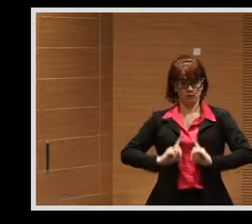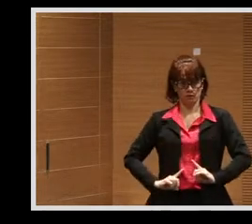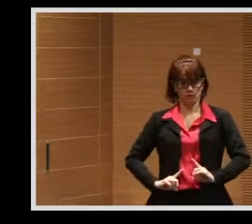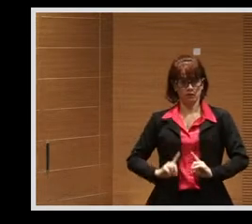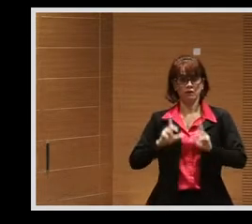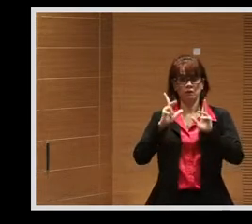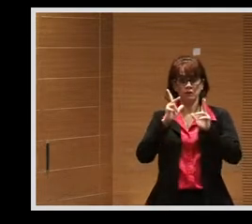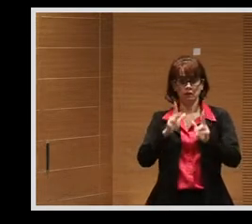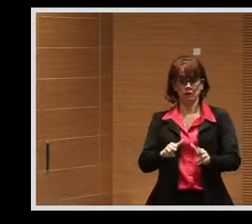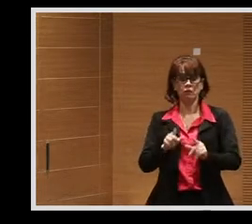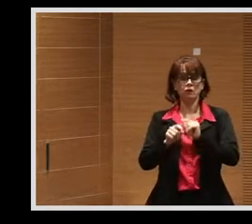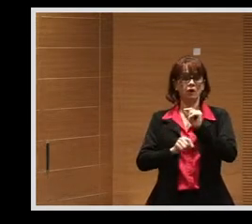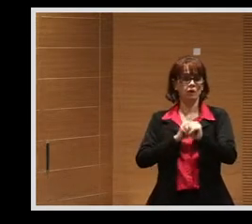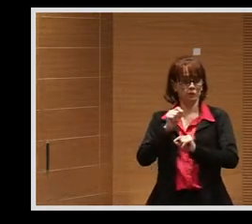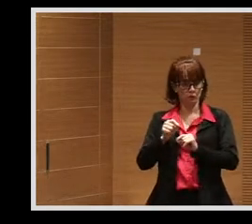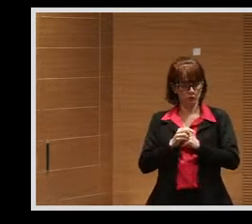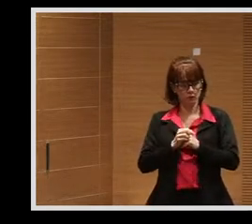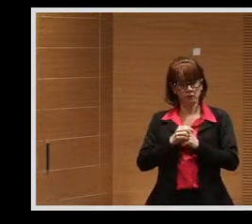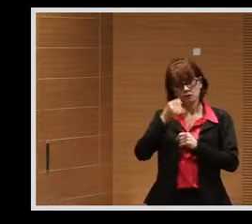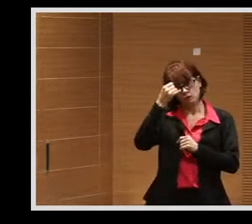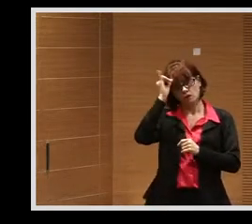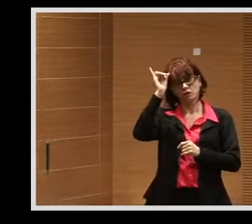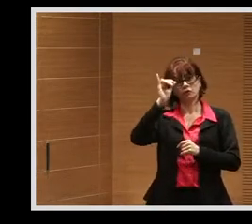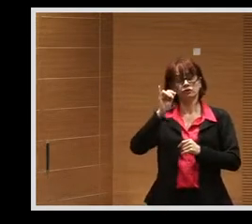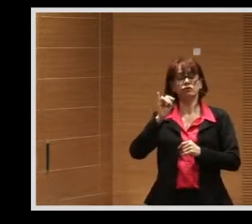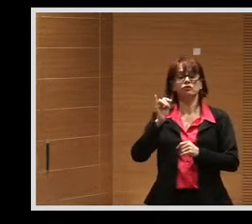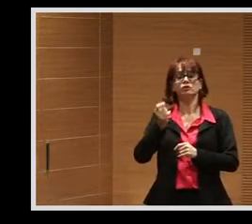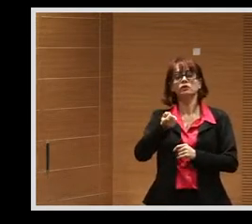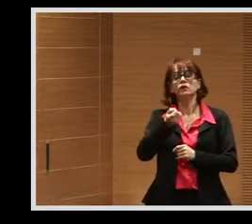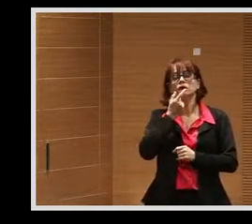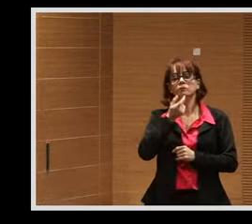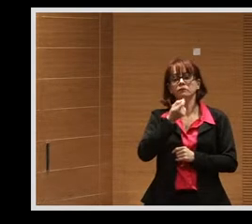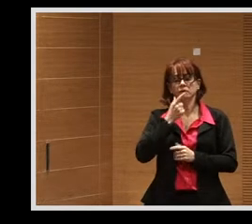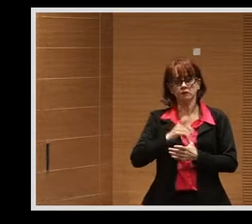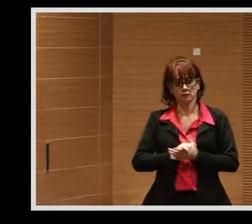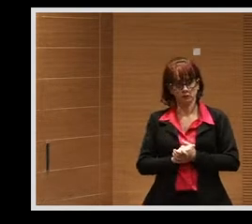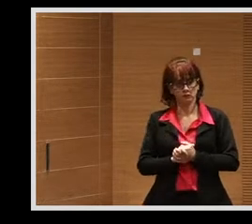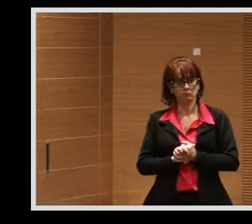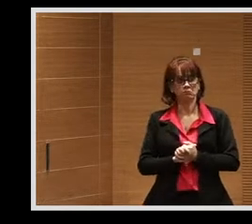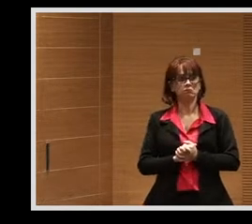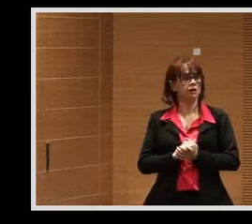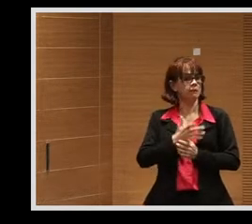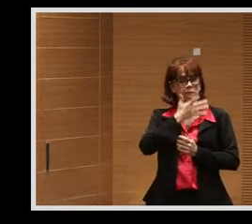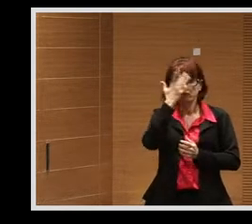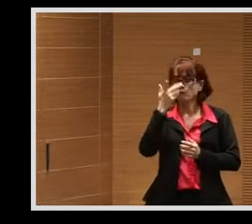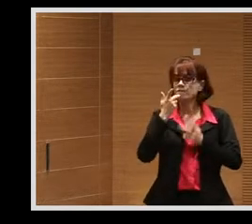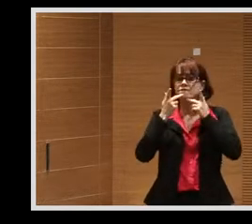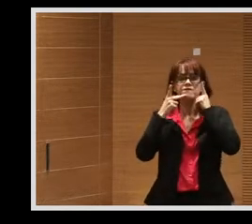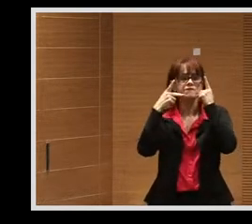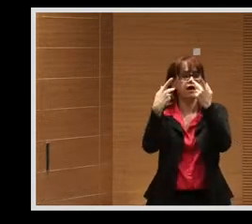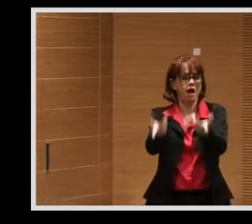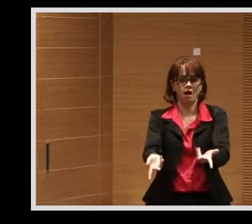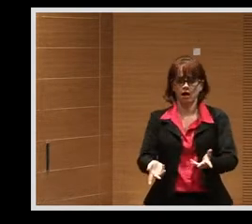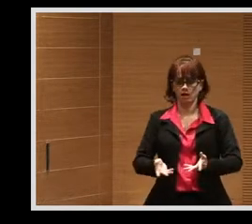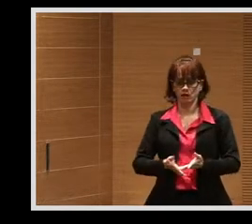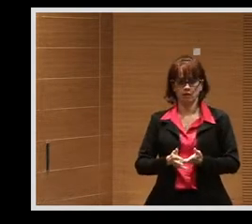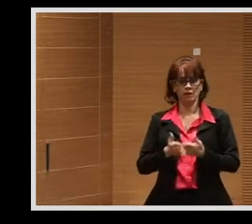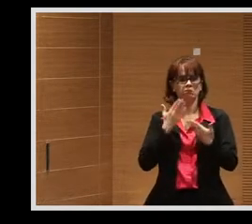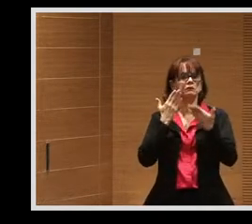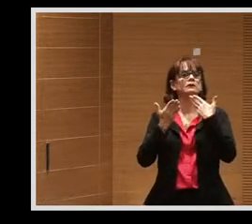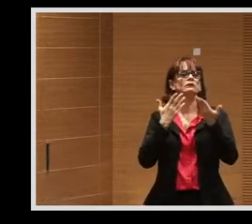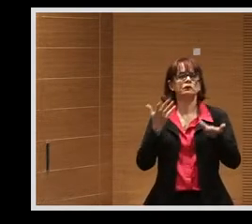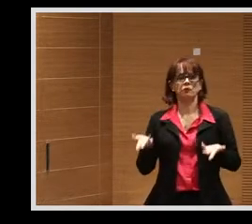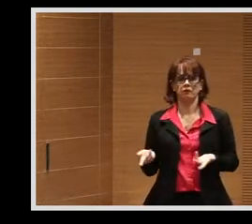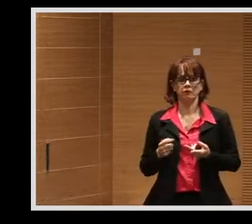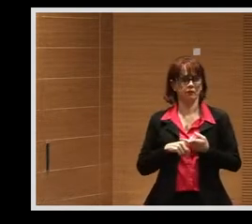a antidepressivos. Tenho visto assim, isso escorre das bocas, assim, de psicólogos, não. Ah,